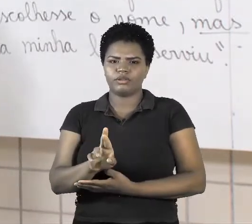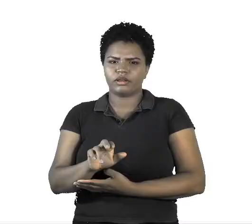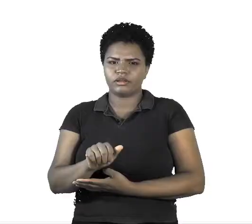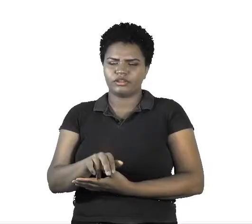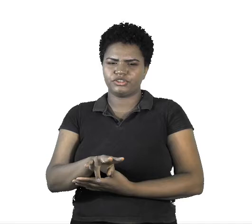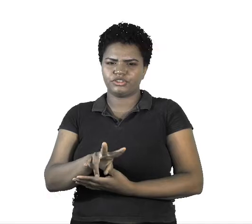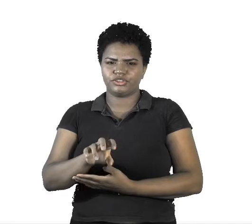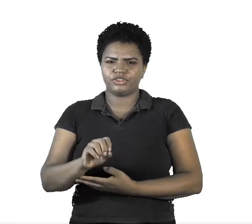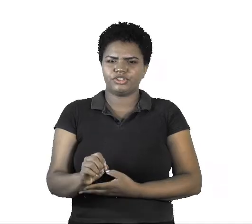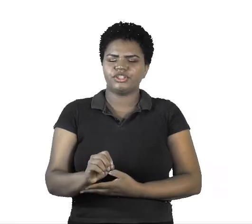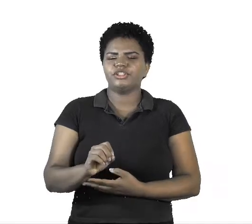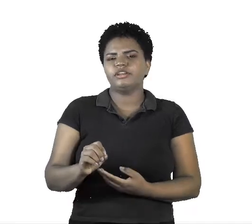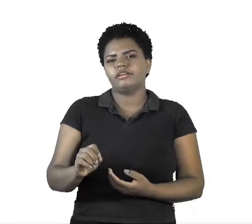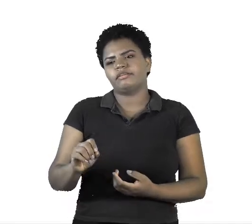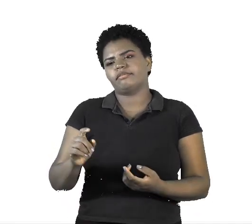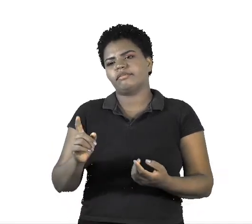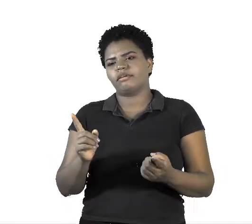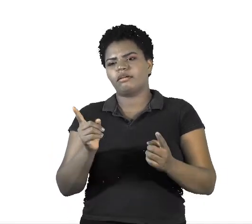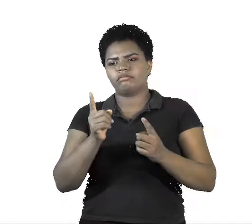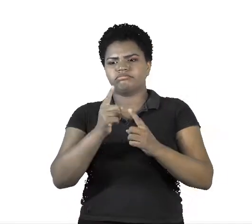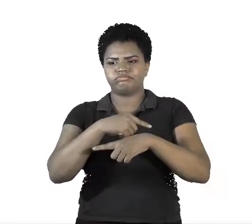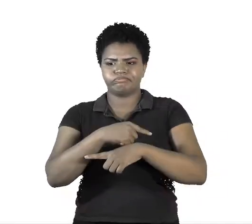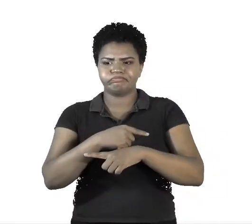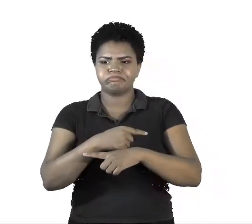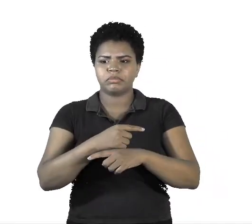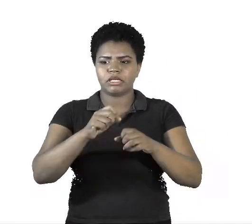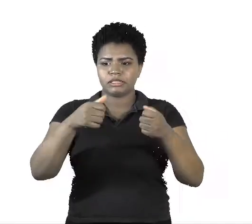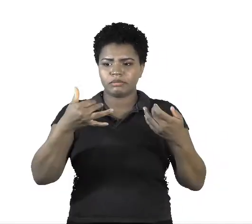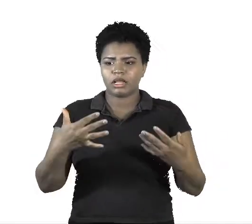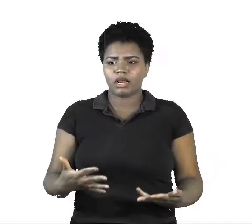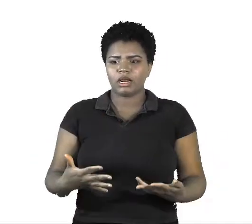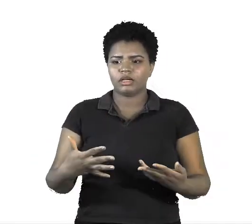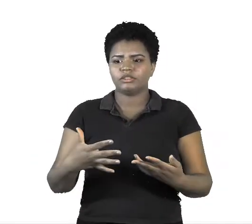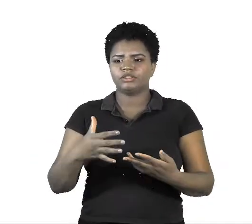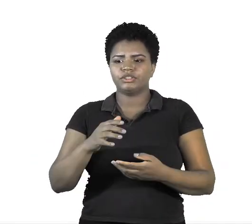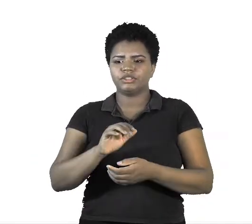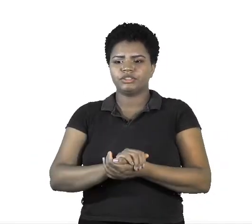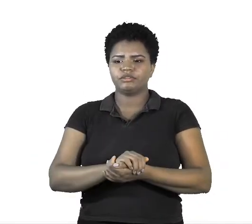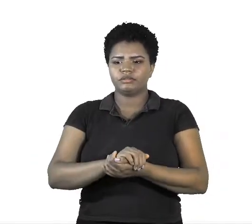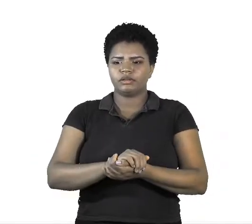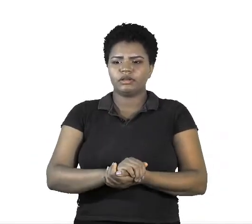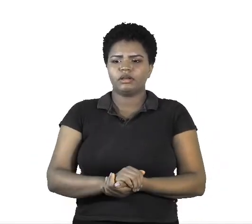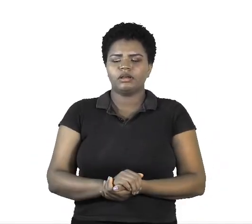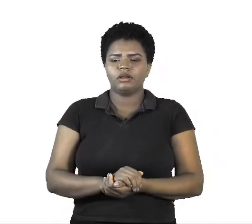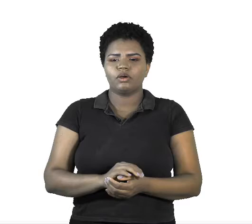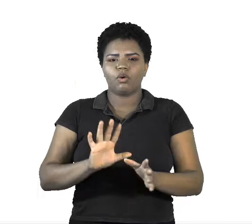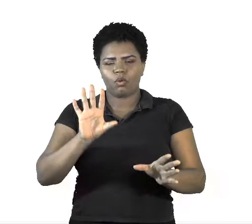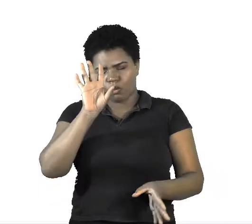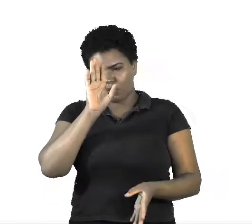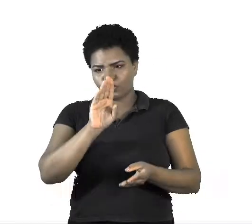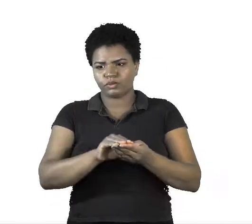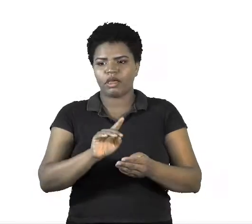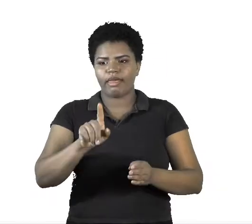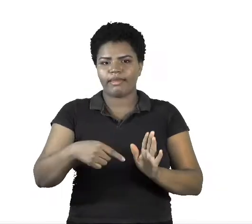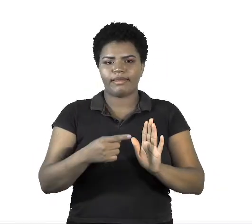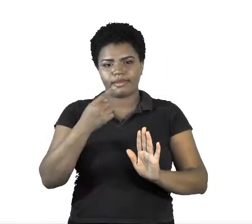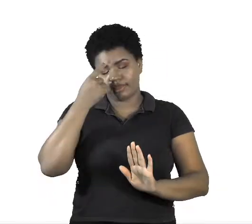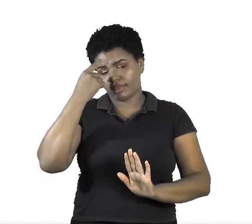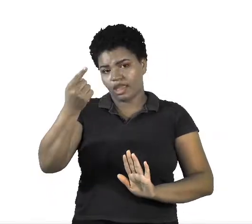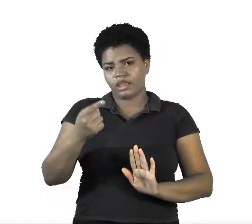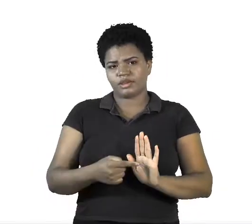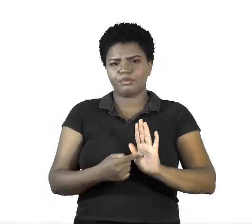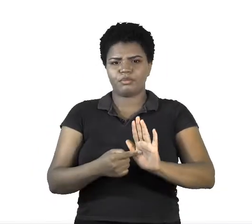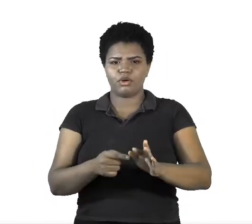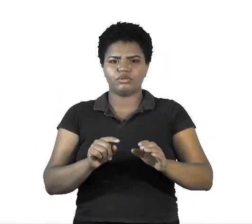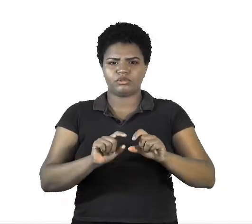aditiva, conclusiva, adversativa, explicativa, são as ideias que elas transmitem na oração. Quando ela faz